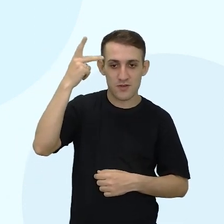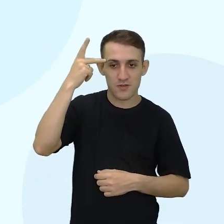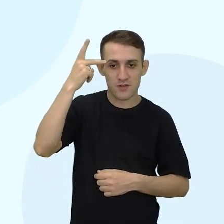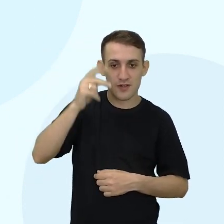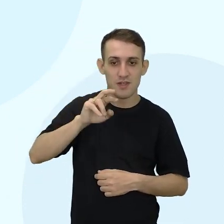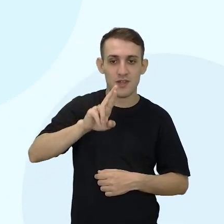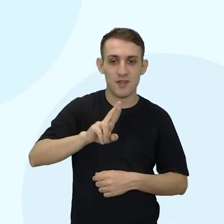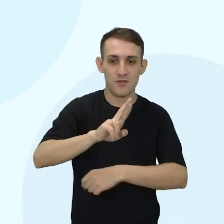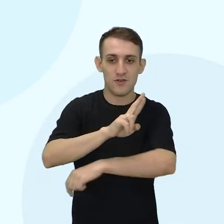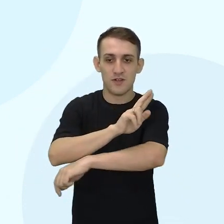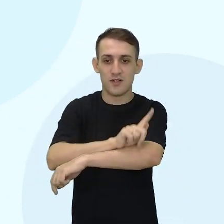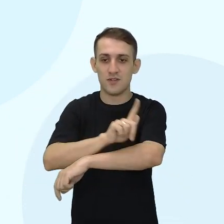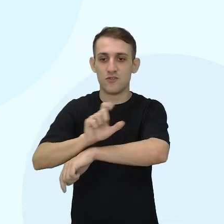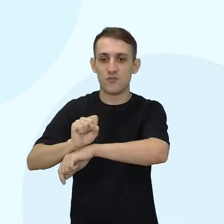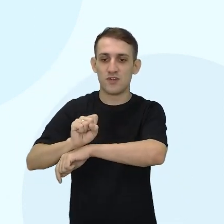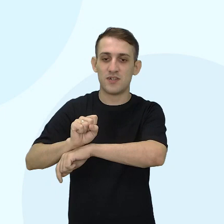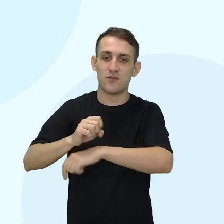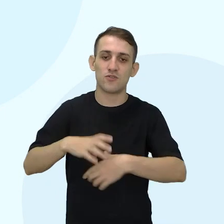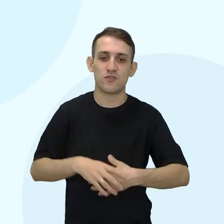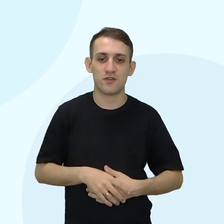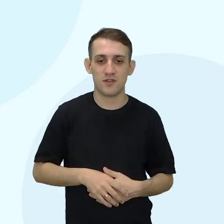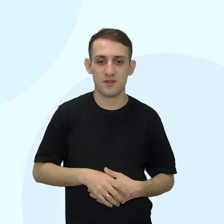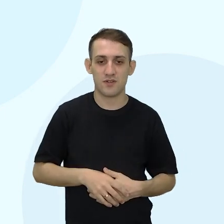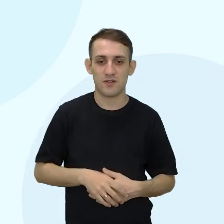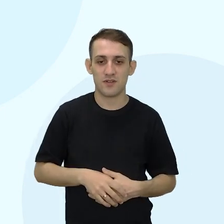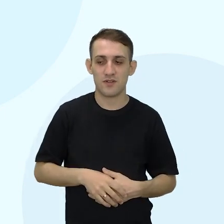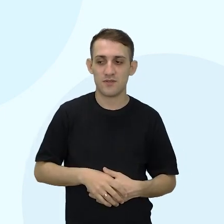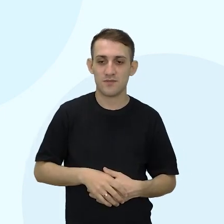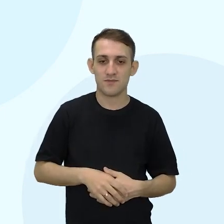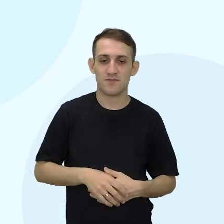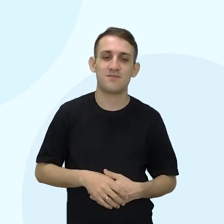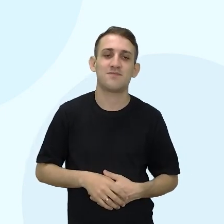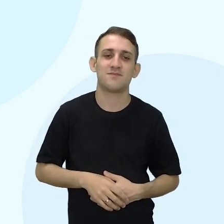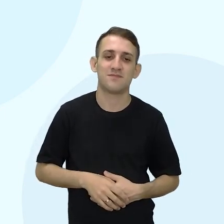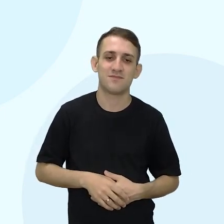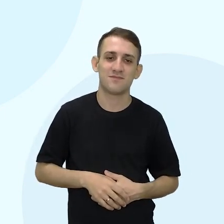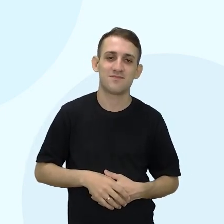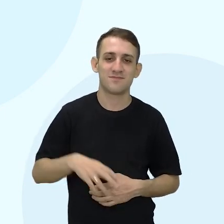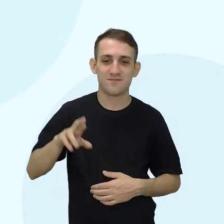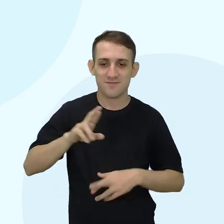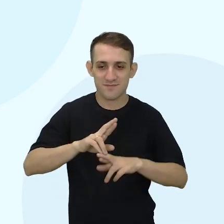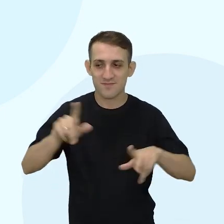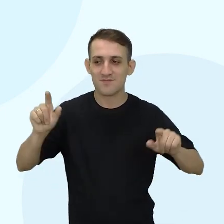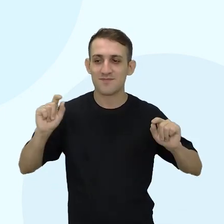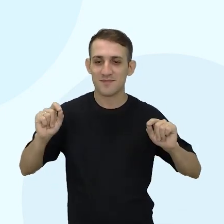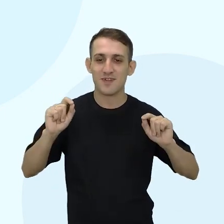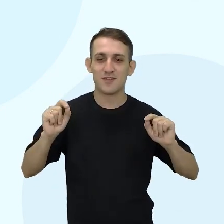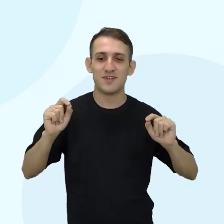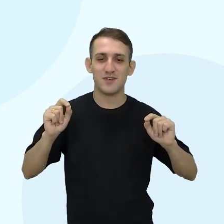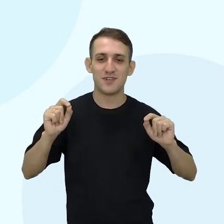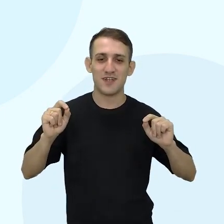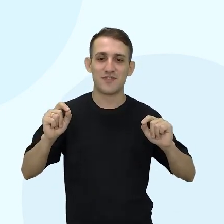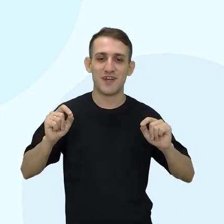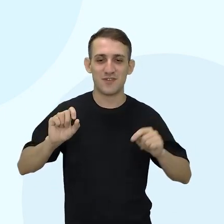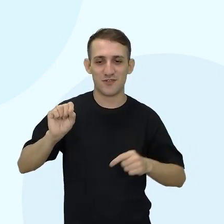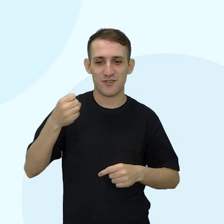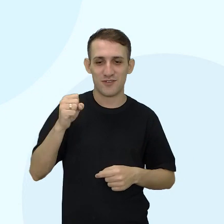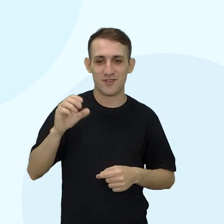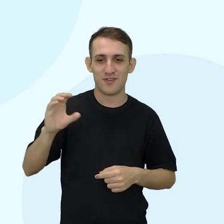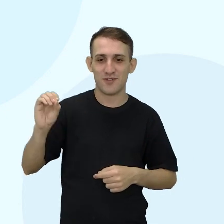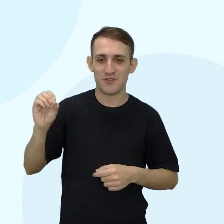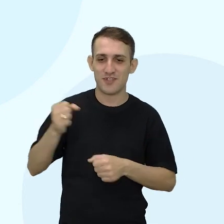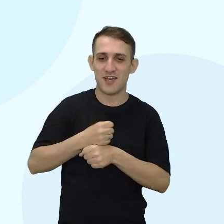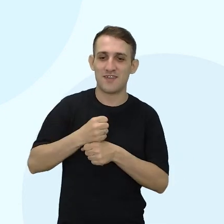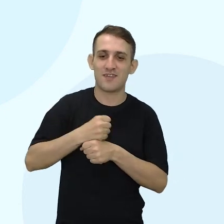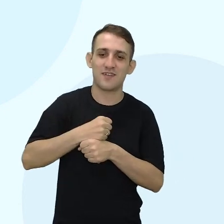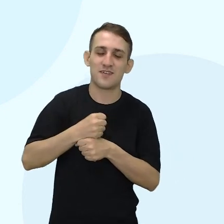Grande do Sul. Pessoal, olha só, uma diferença aí de 80 anos, e a gente